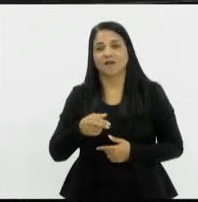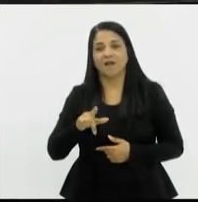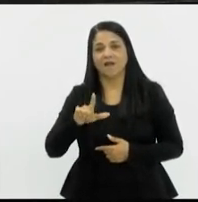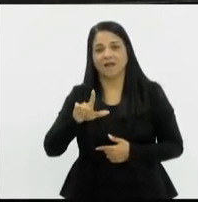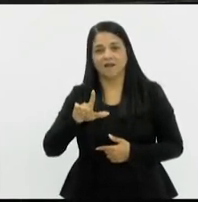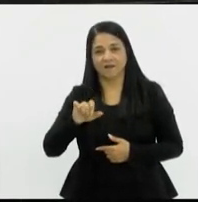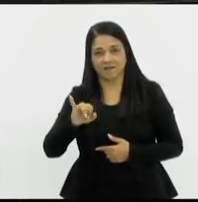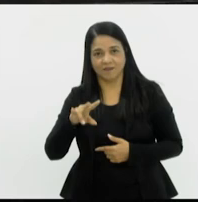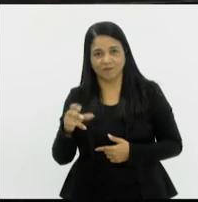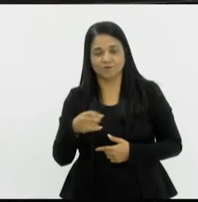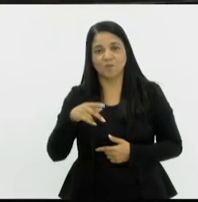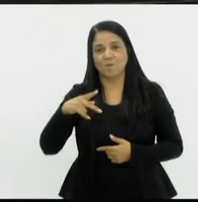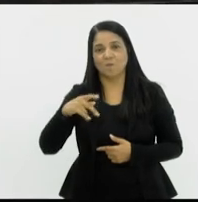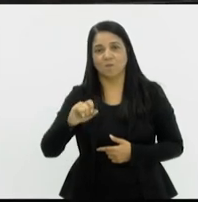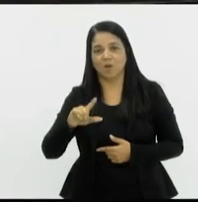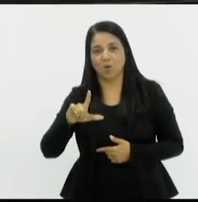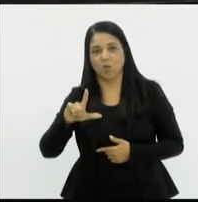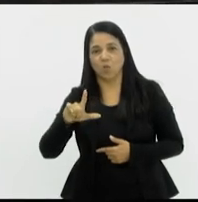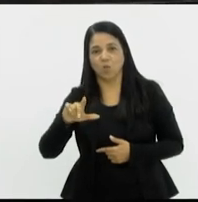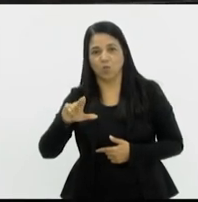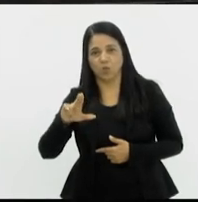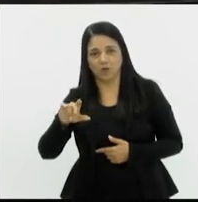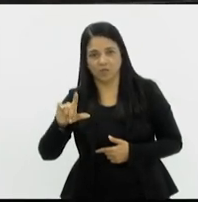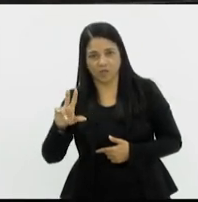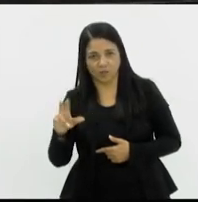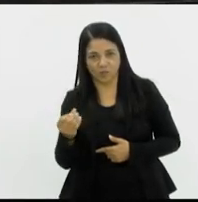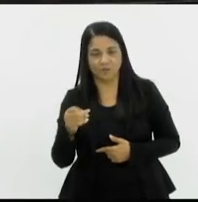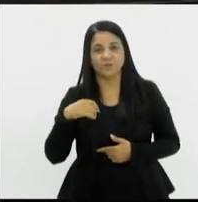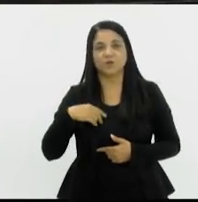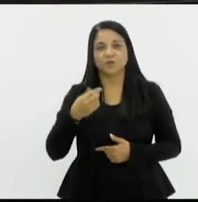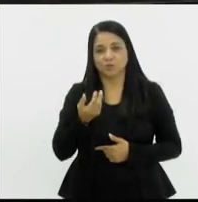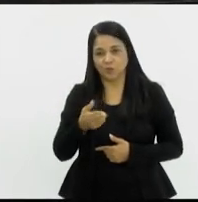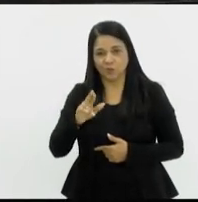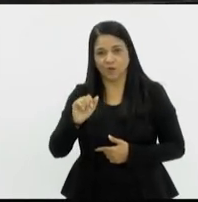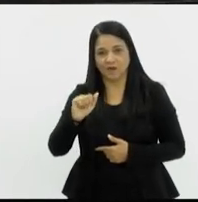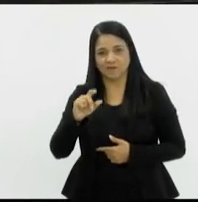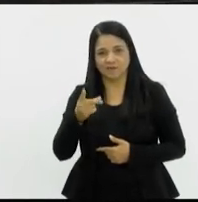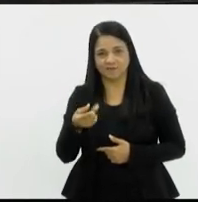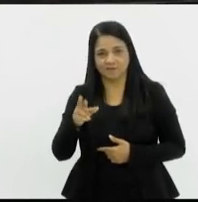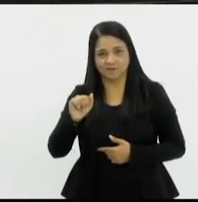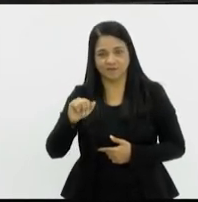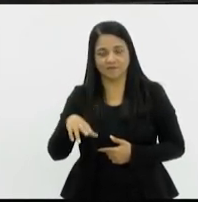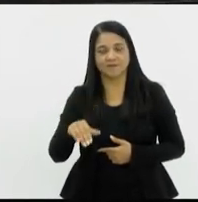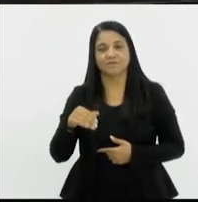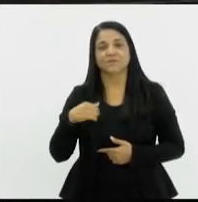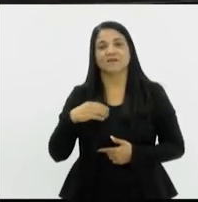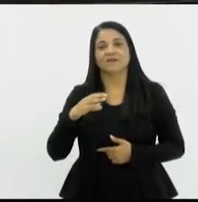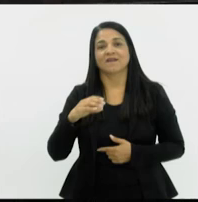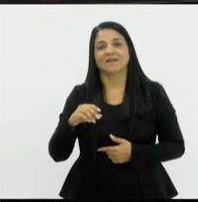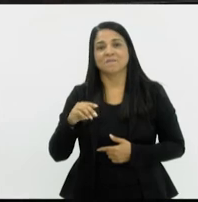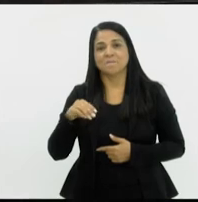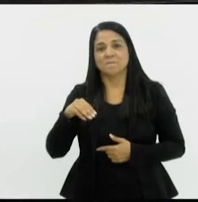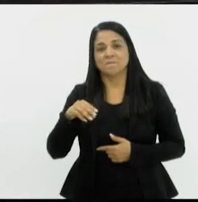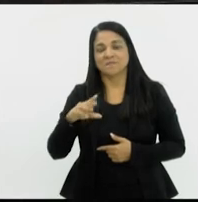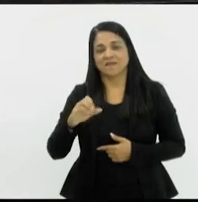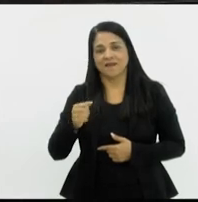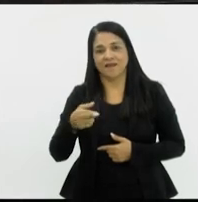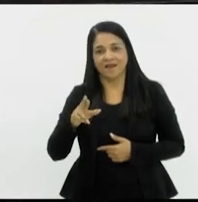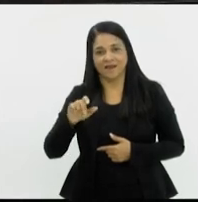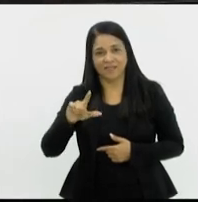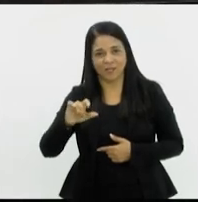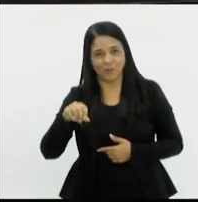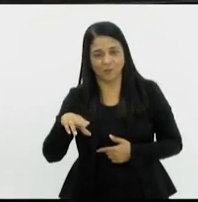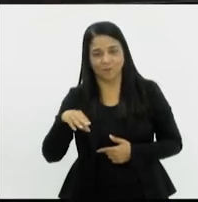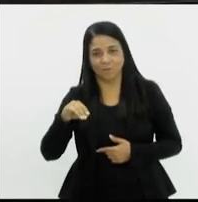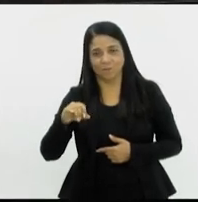Carlinhos, Paulinho, doutora Adriana, Carlinho do Zé do Milho, senhor Osmar e seu Geraldo,